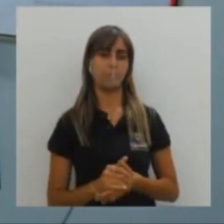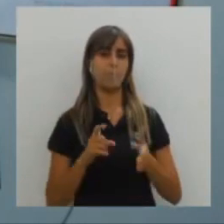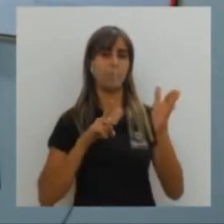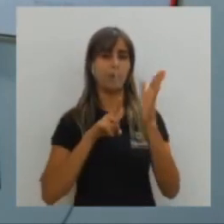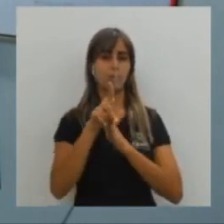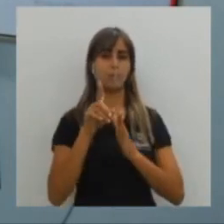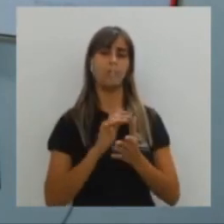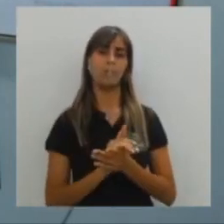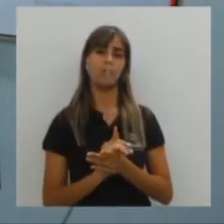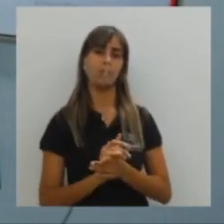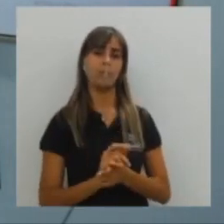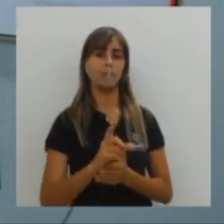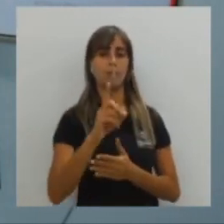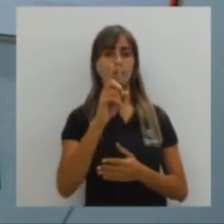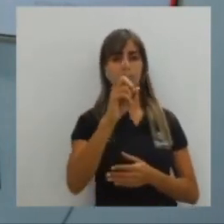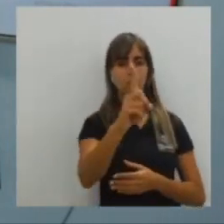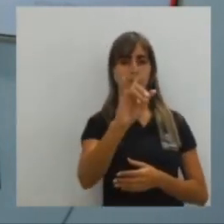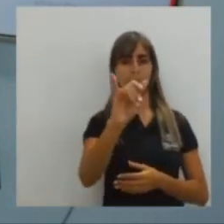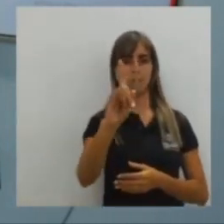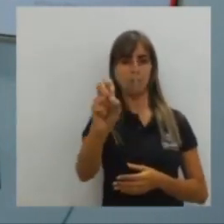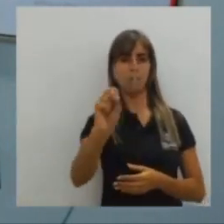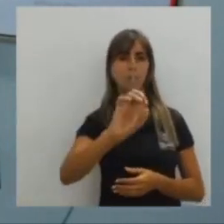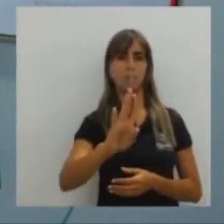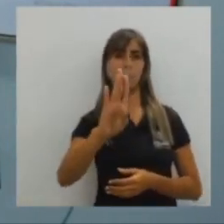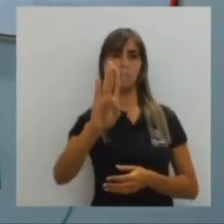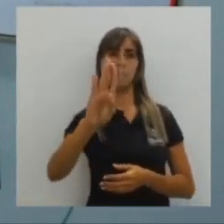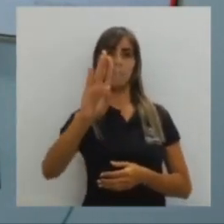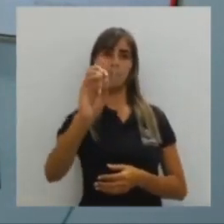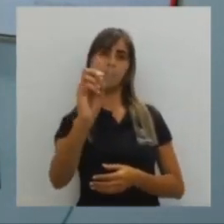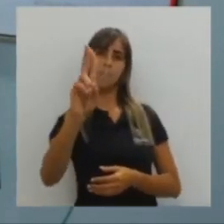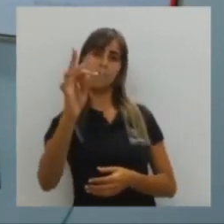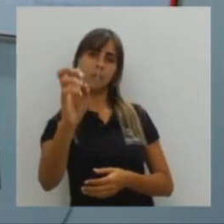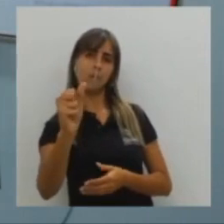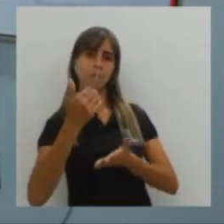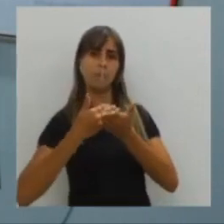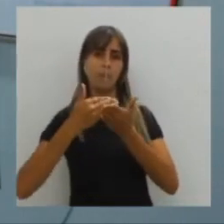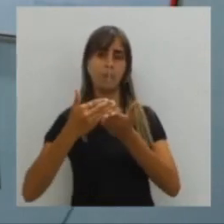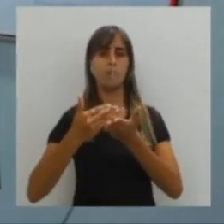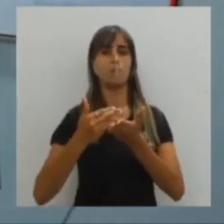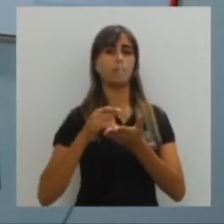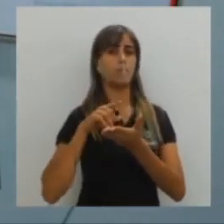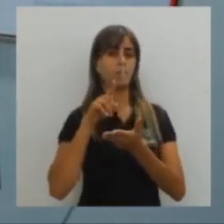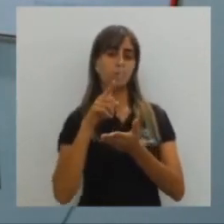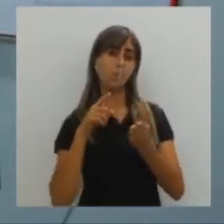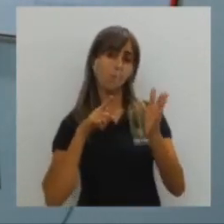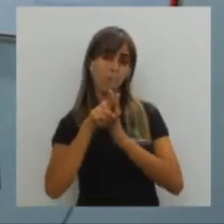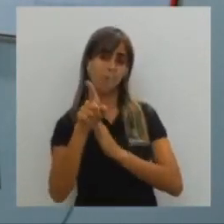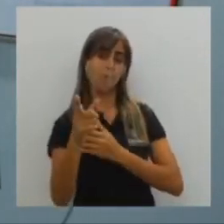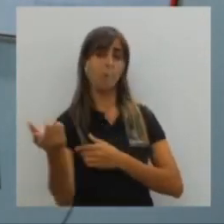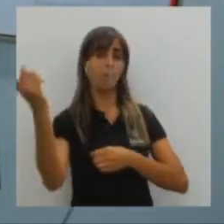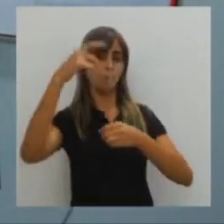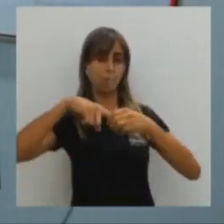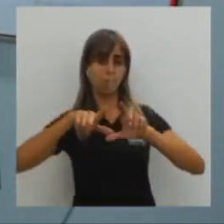Perguntando ficaria Did you buy? Did you buy? E mais uma vez o verbo permanece inalterado, por ser uma pergunta. Voltando para a tua